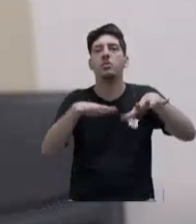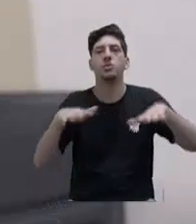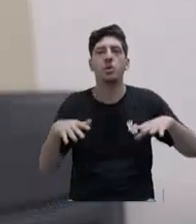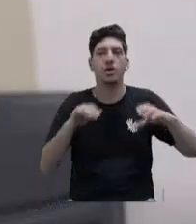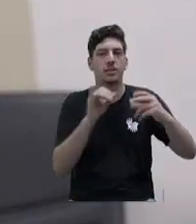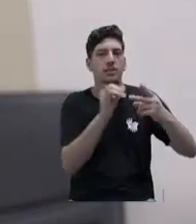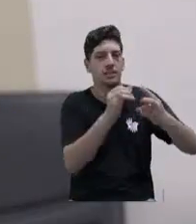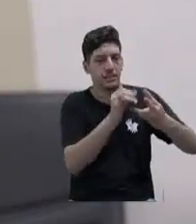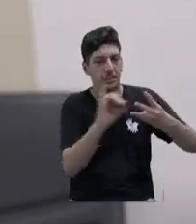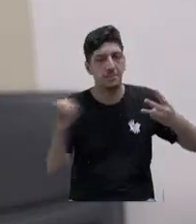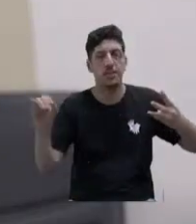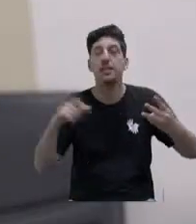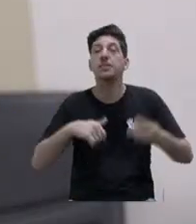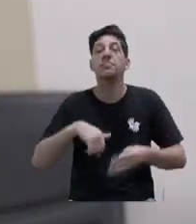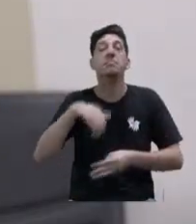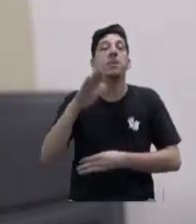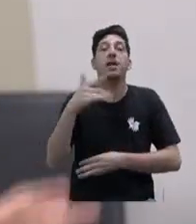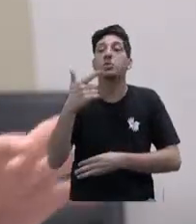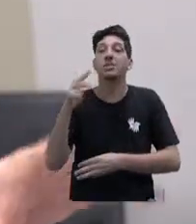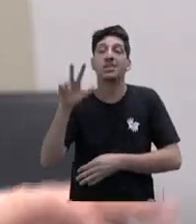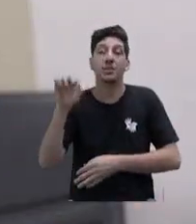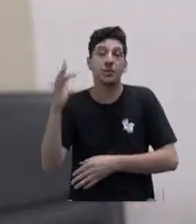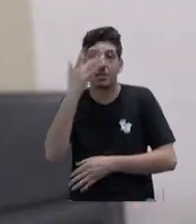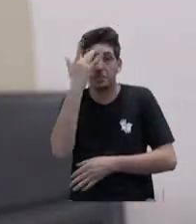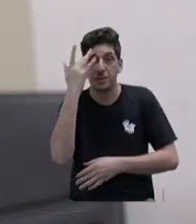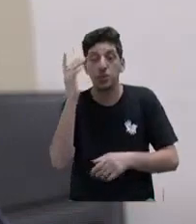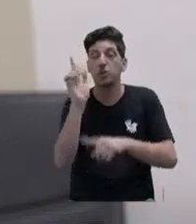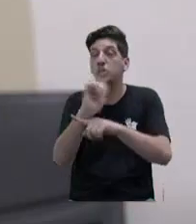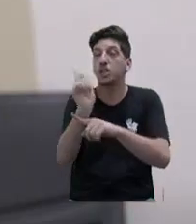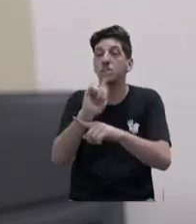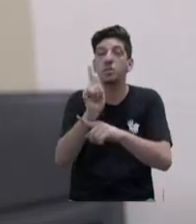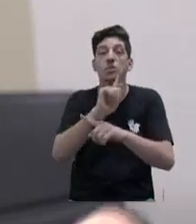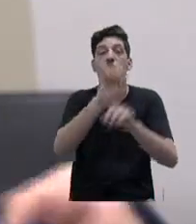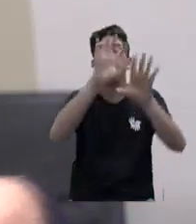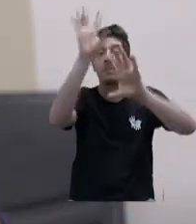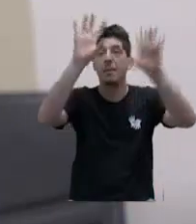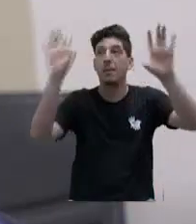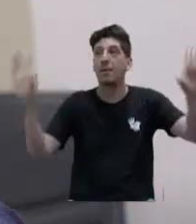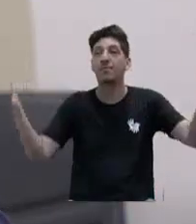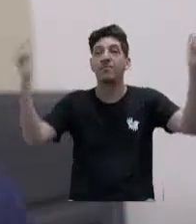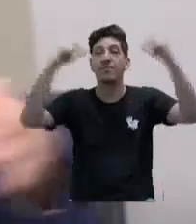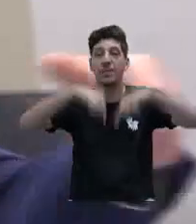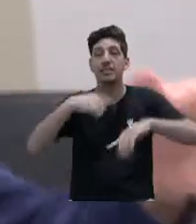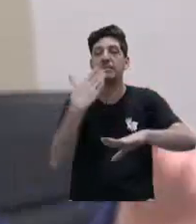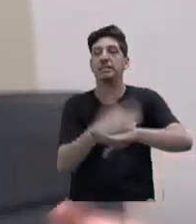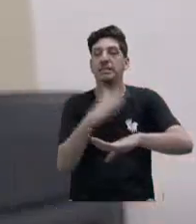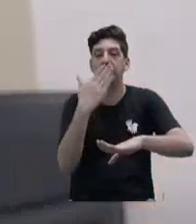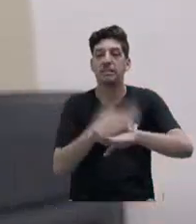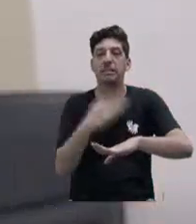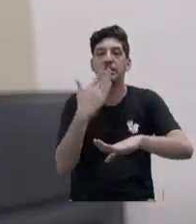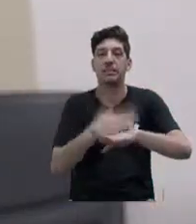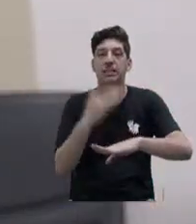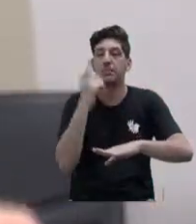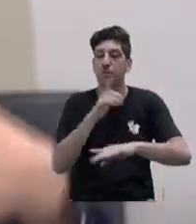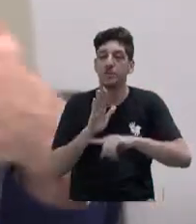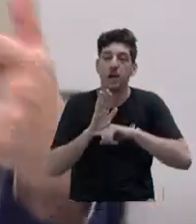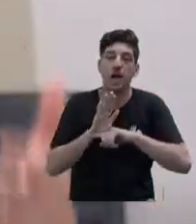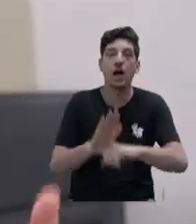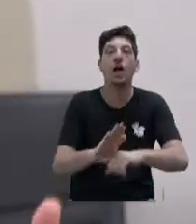tivemos mais de 250 gestores de todas as regiões, treinando eles para que ajudem também